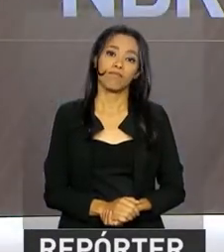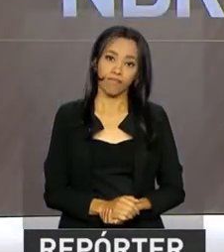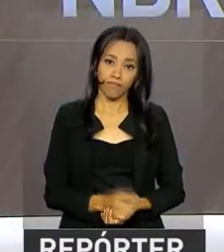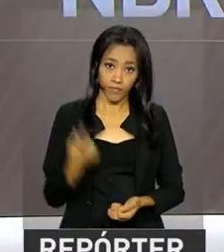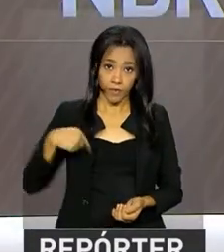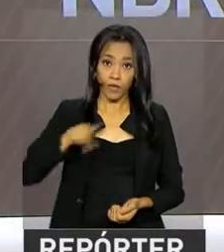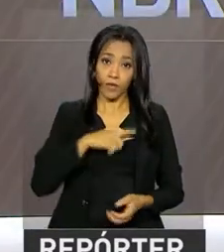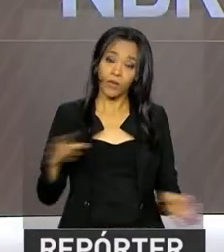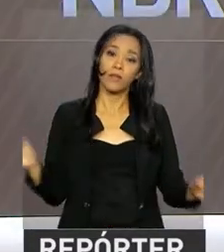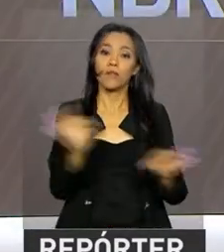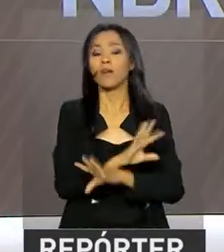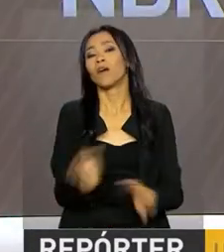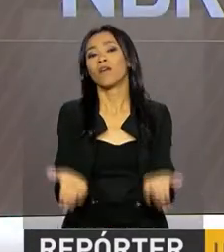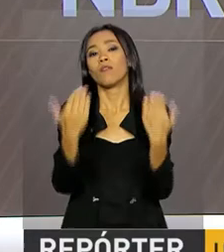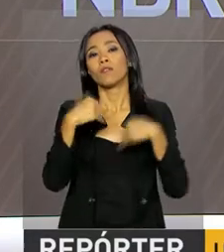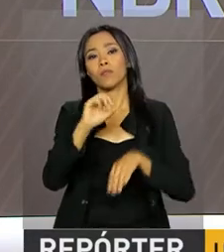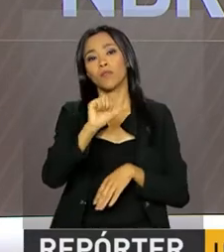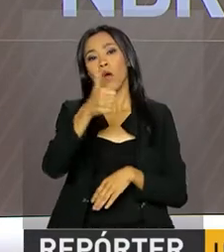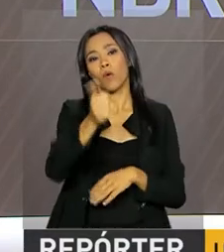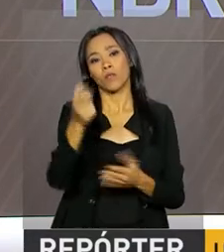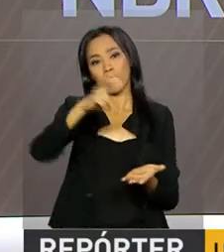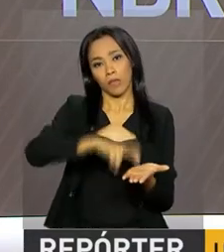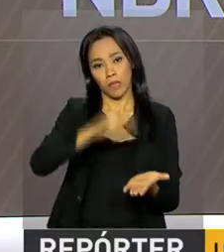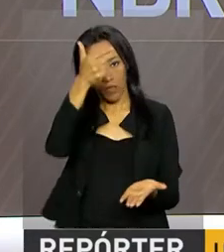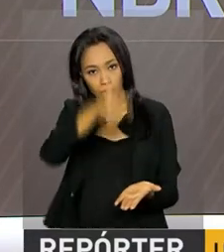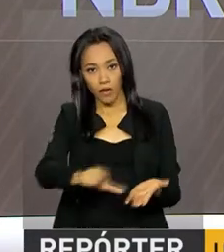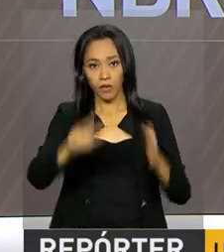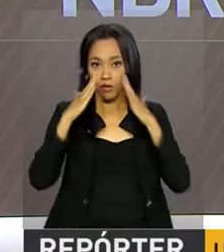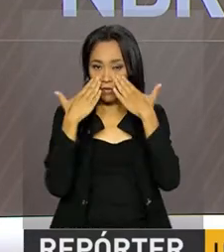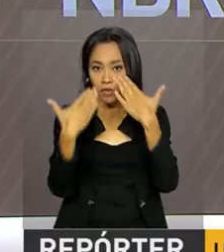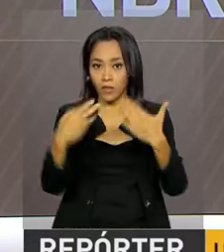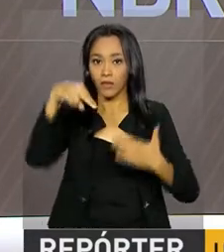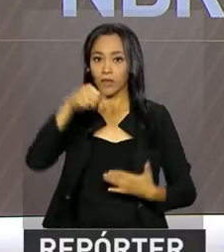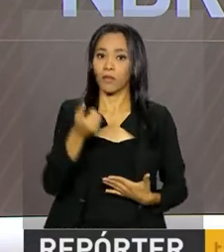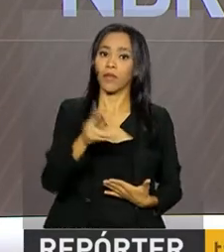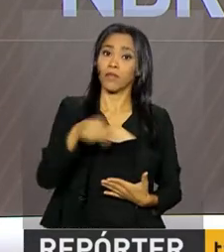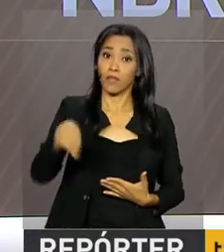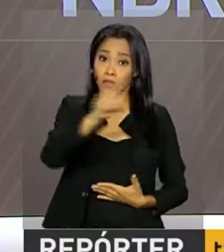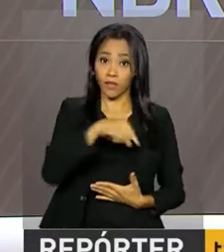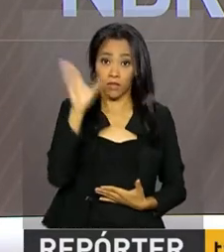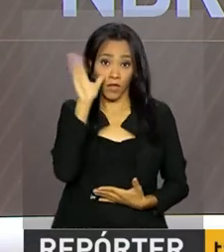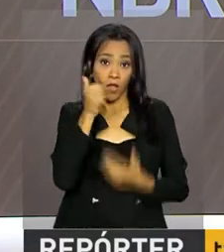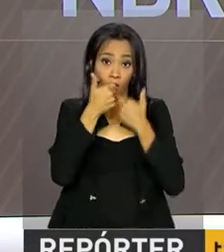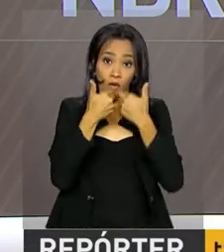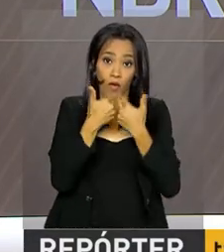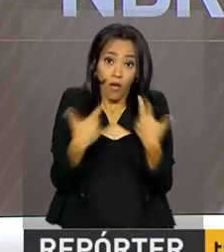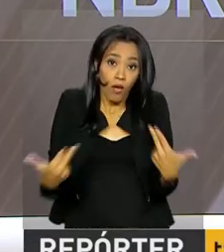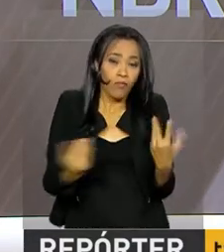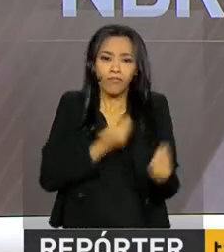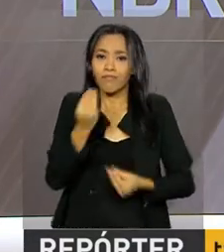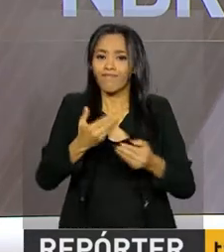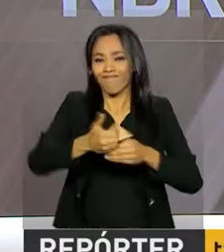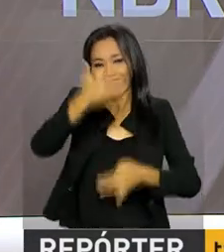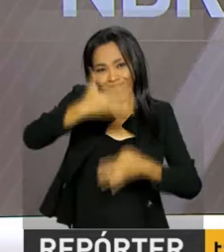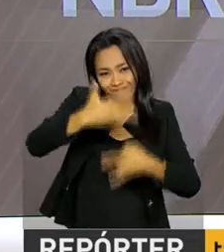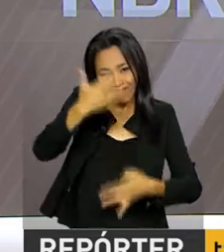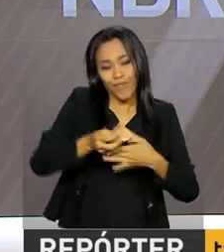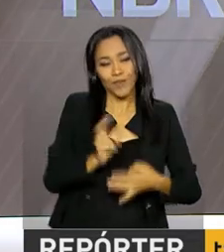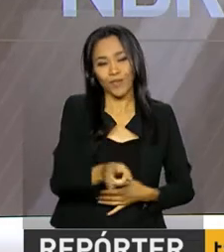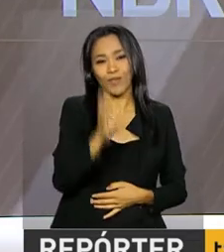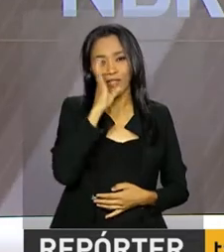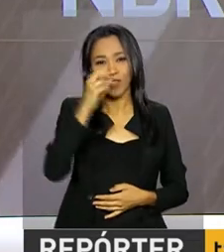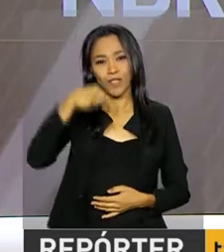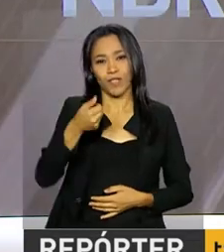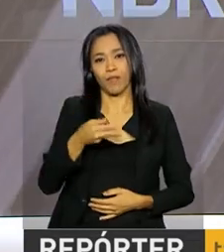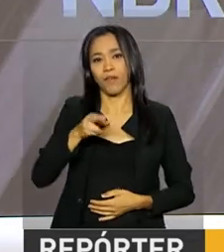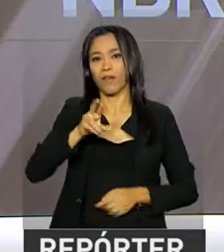Nós ficamos por aqui, voltamos às 11 da manhã na próxima edição do Repórter NBR. Acompanhe as novidades também em nossas redes sociais. Continue com a